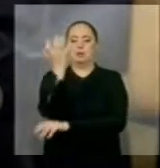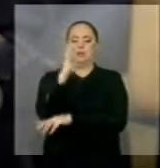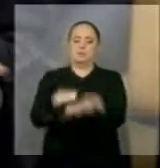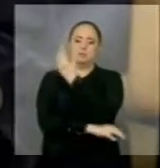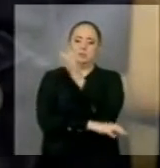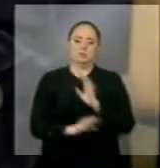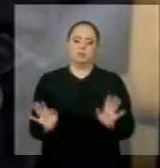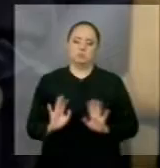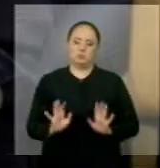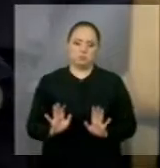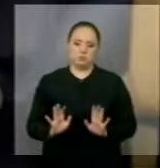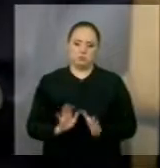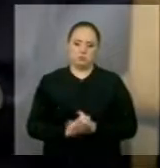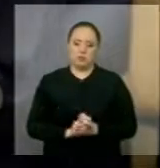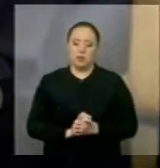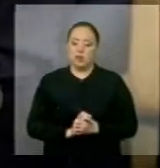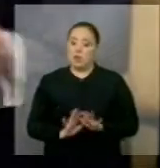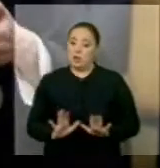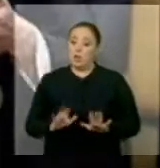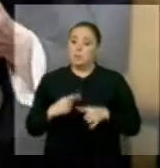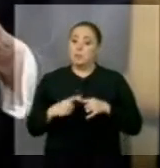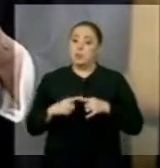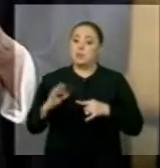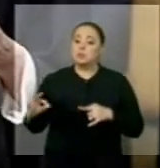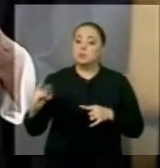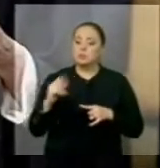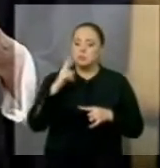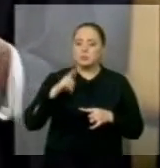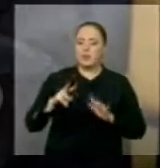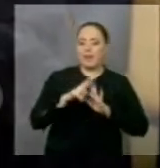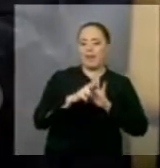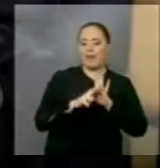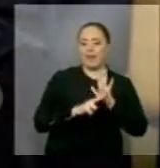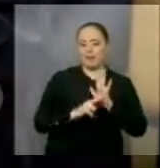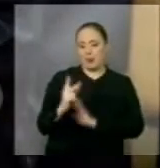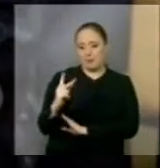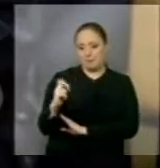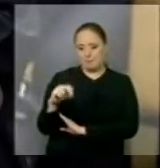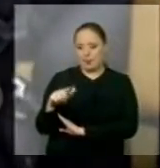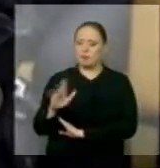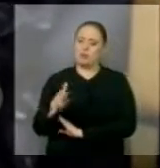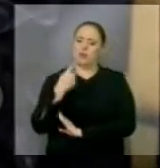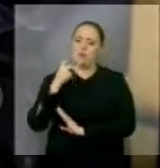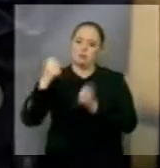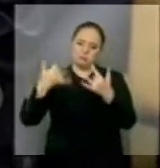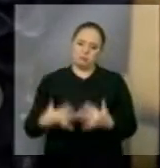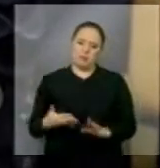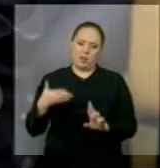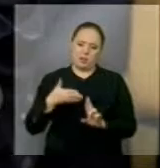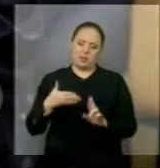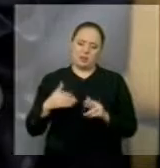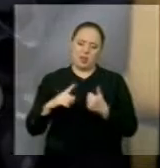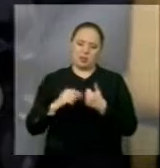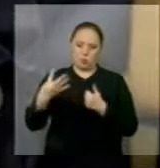da sua atuação fiscalizatória. Até porque, por toda a sistemática legal, e como já foi dito até aqui na referência ao artigo